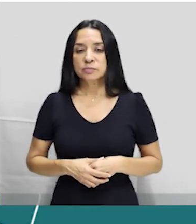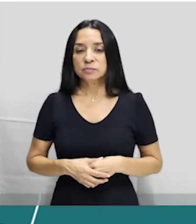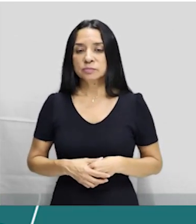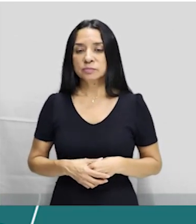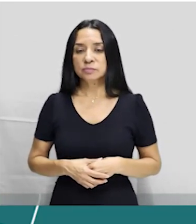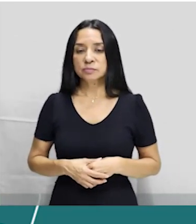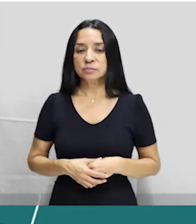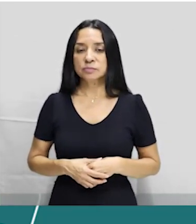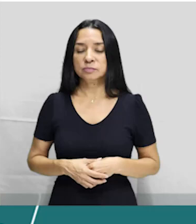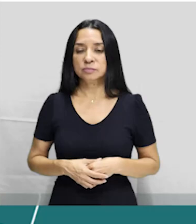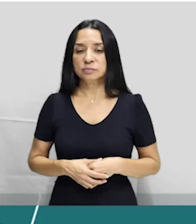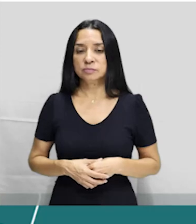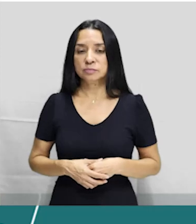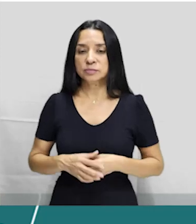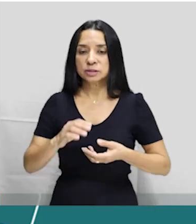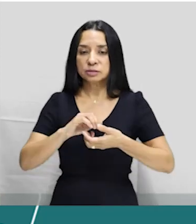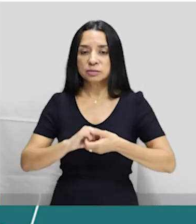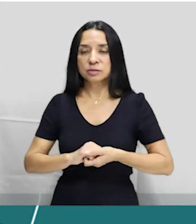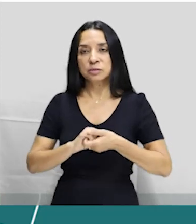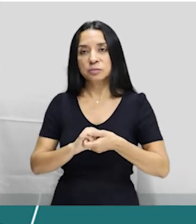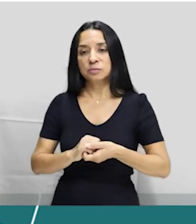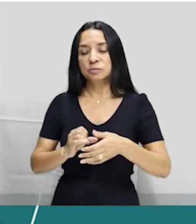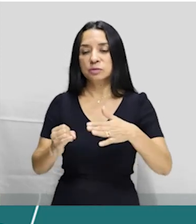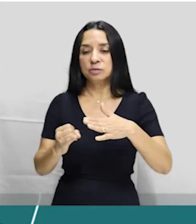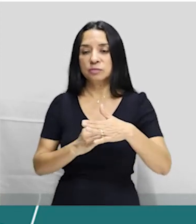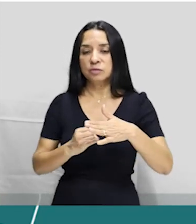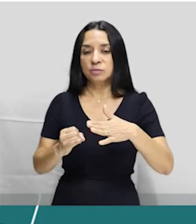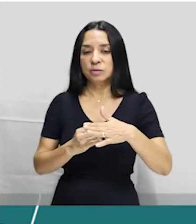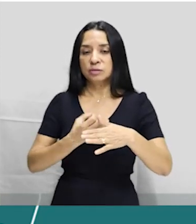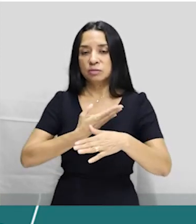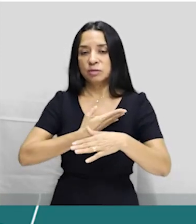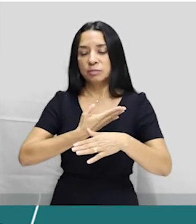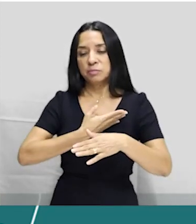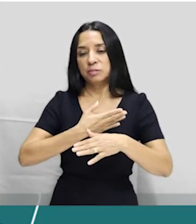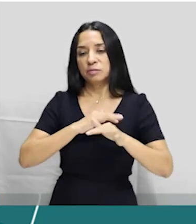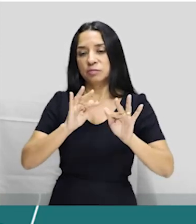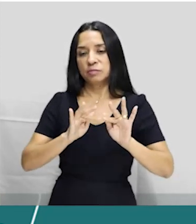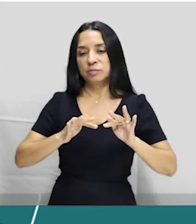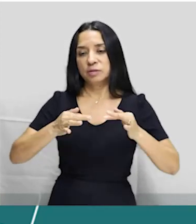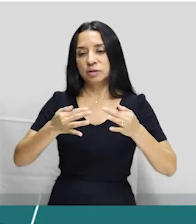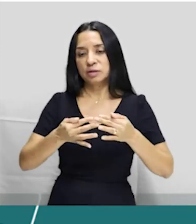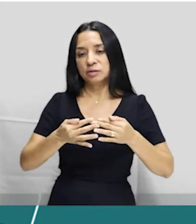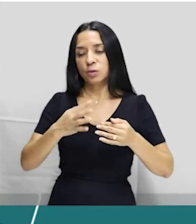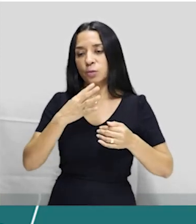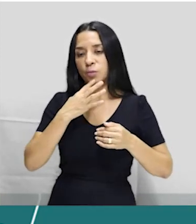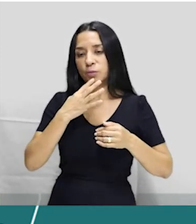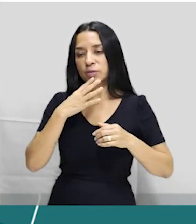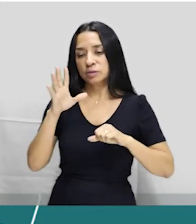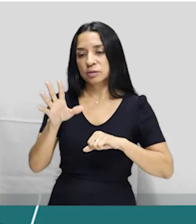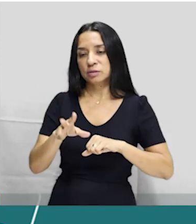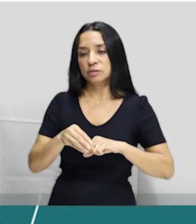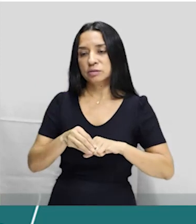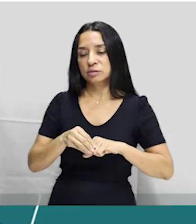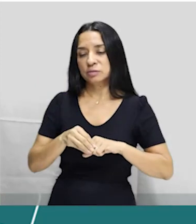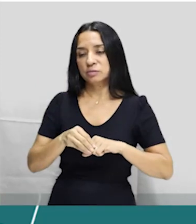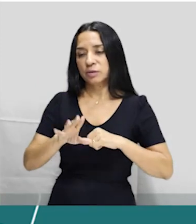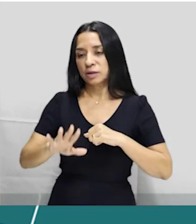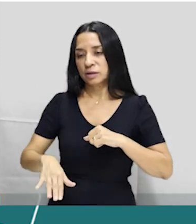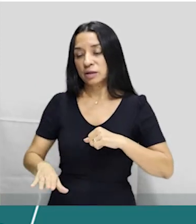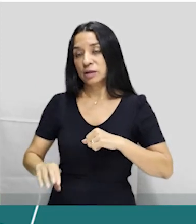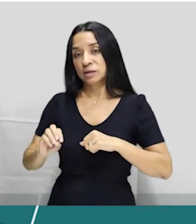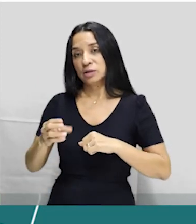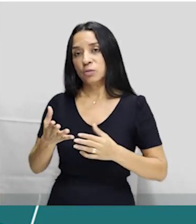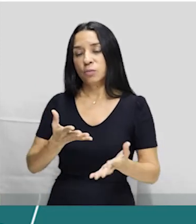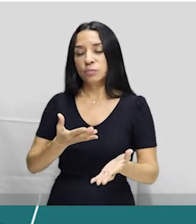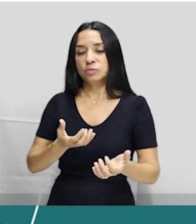Saludos informales com amigos, familiares ou conhecidos cercanos, niños e jovencitos, tá?